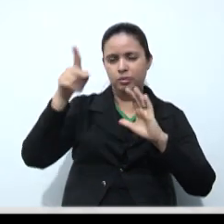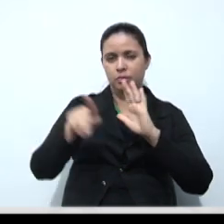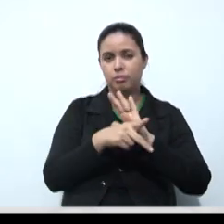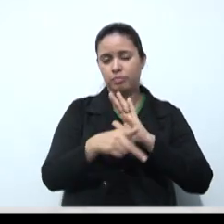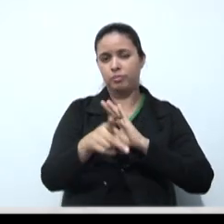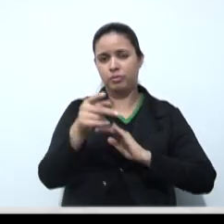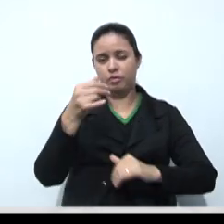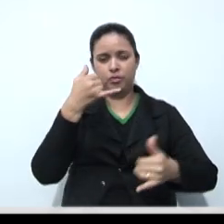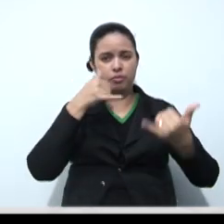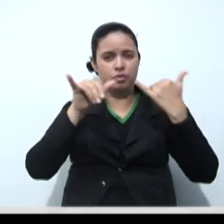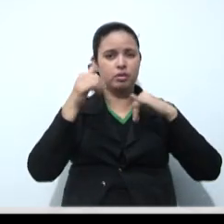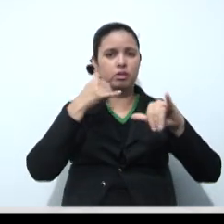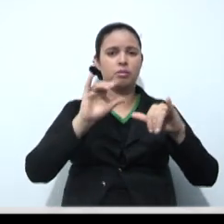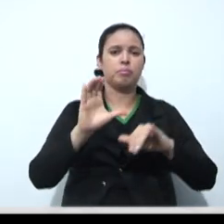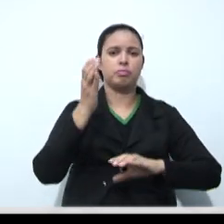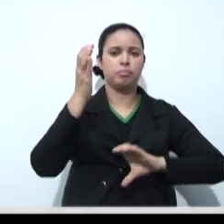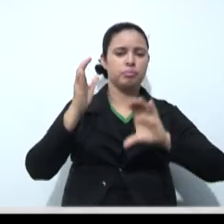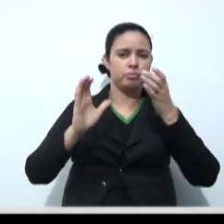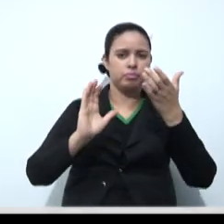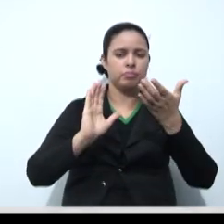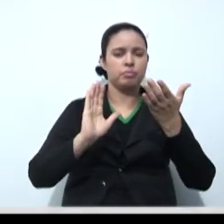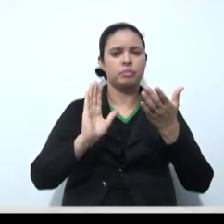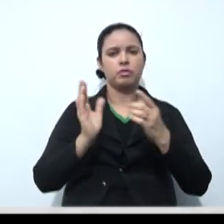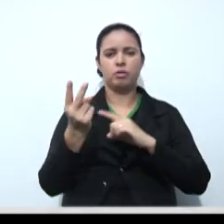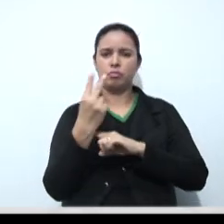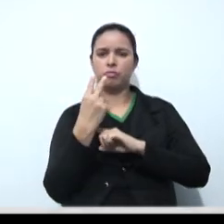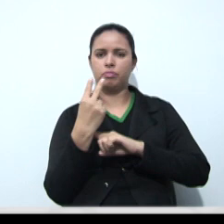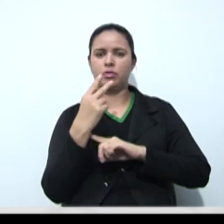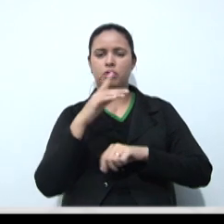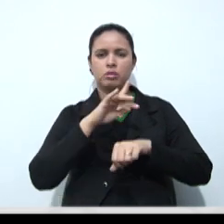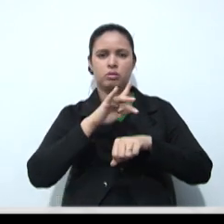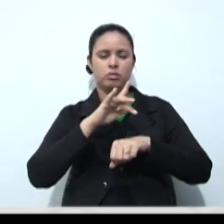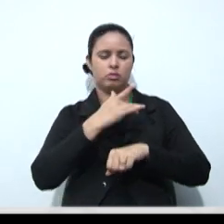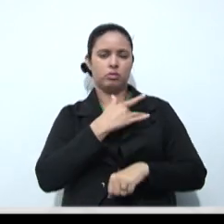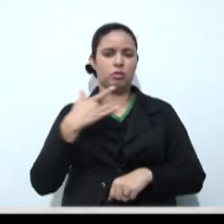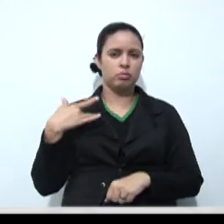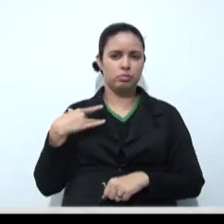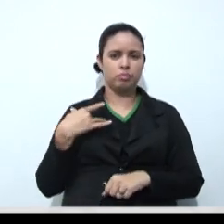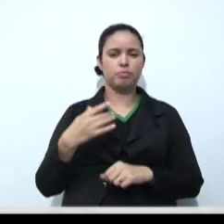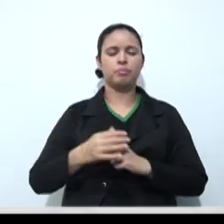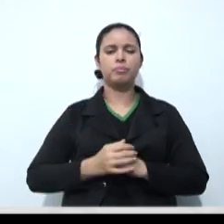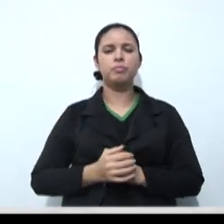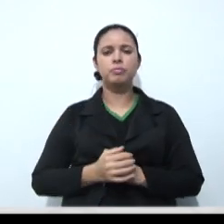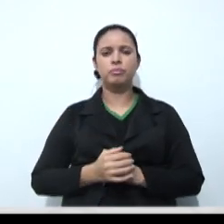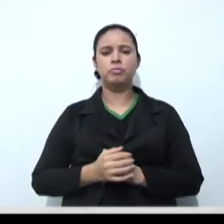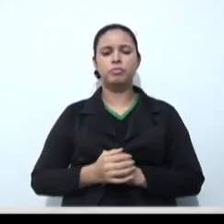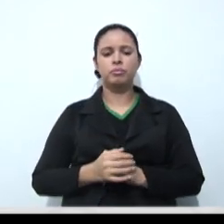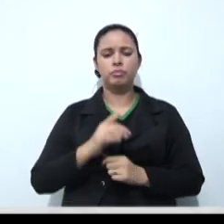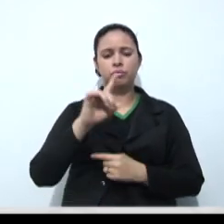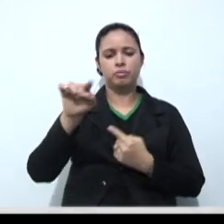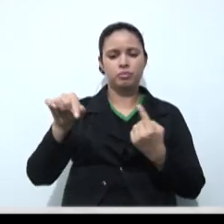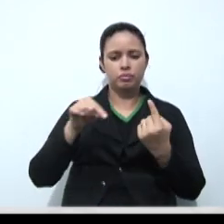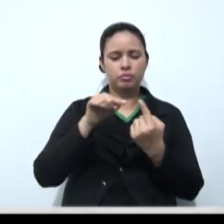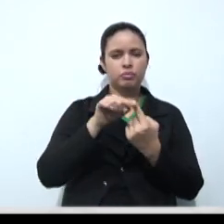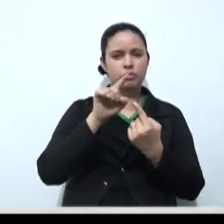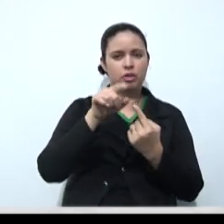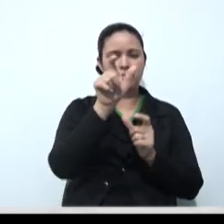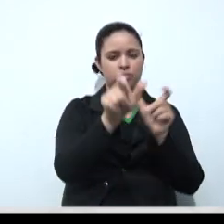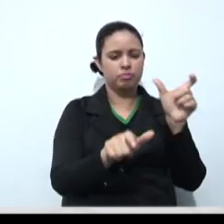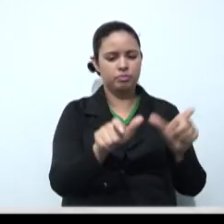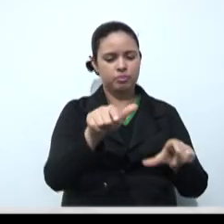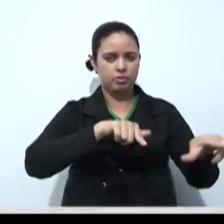prevenção de acidentes e a promoção da saúde. Simplificando, o principal objetivo da CIPA é preservar a integridade física